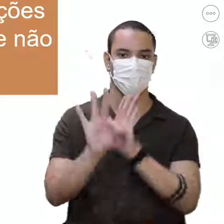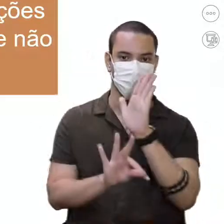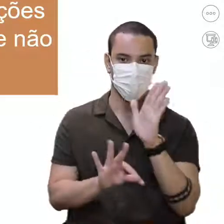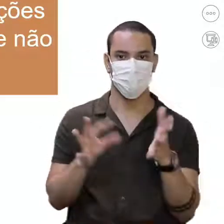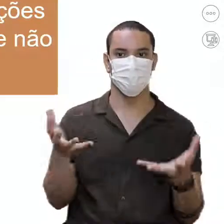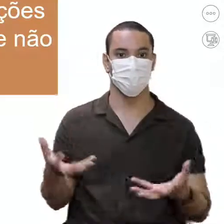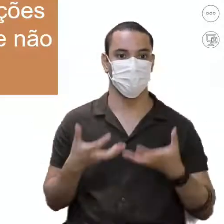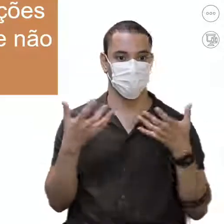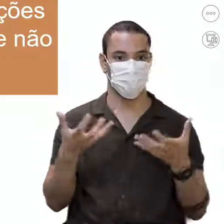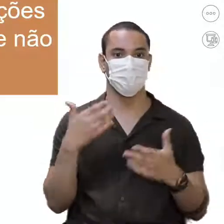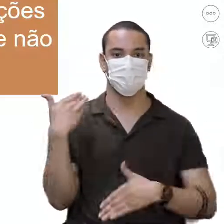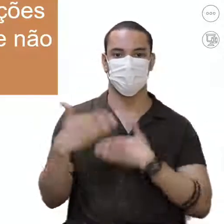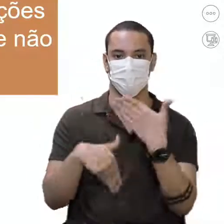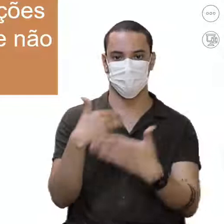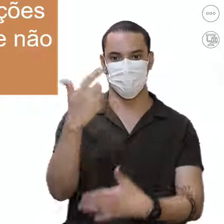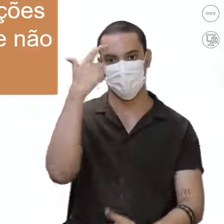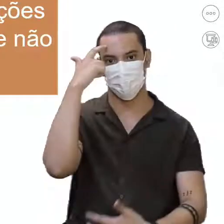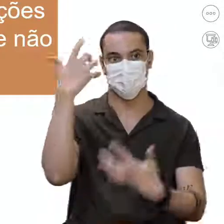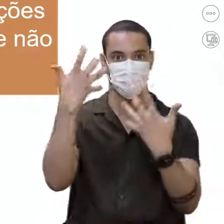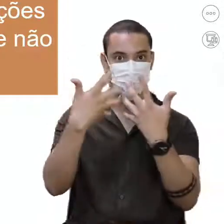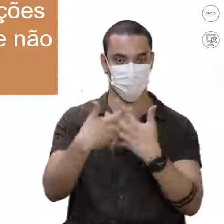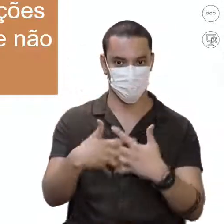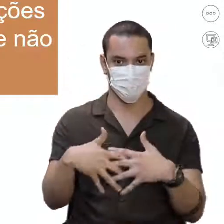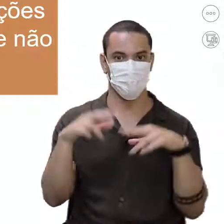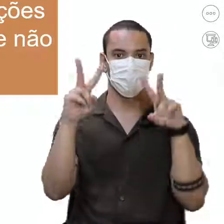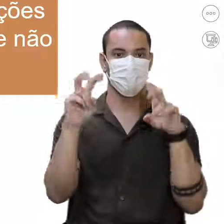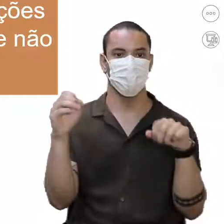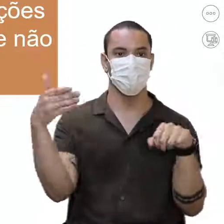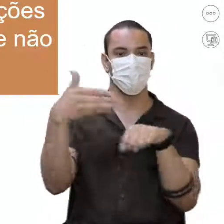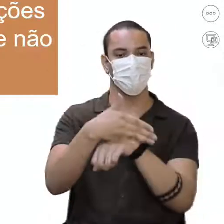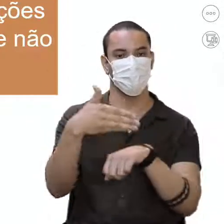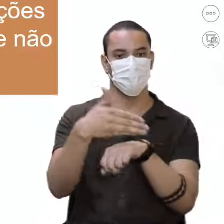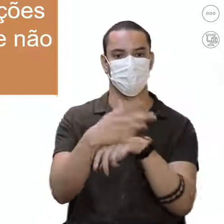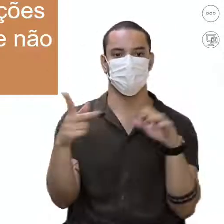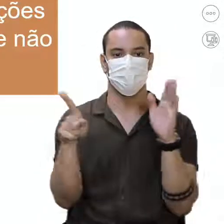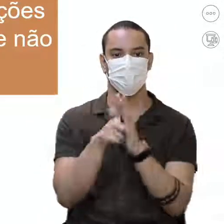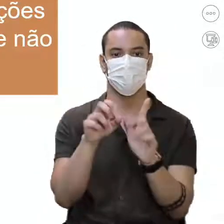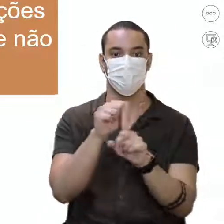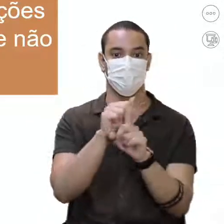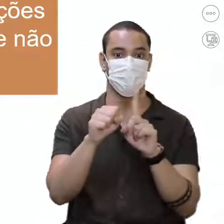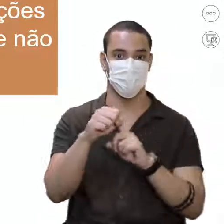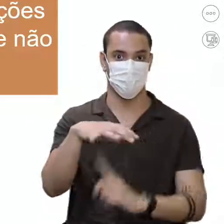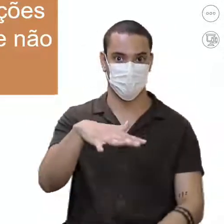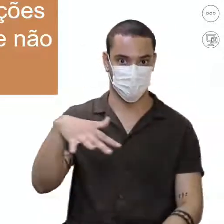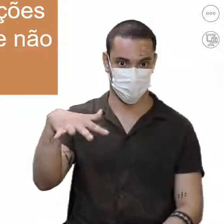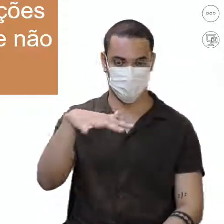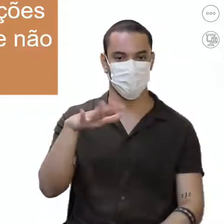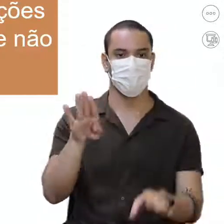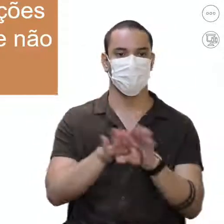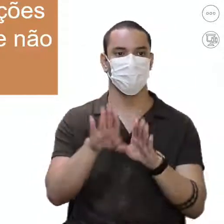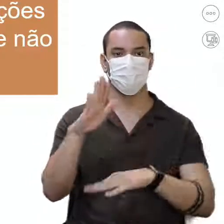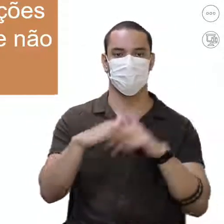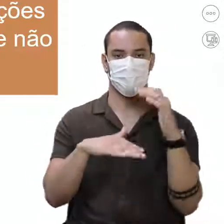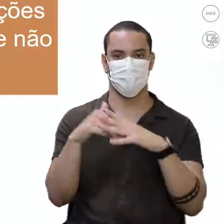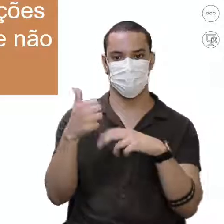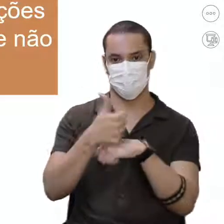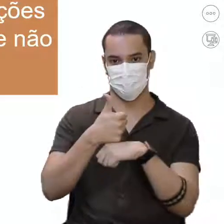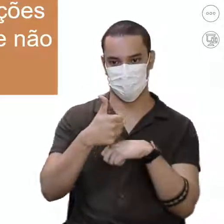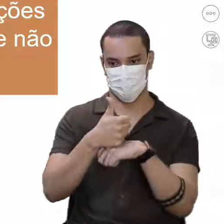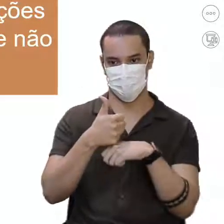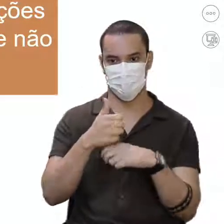como incentivadores do processo de reflexão sobre sua participação no meio social e